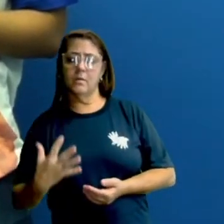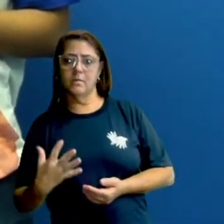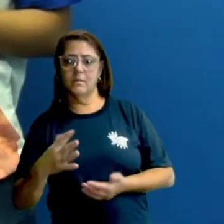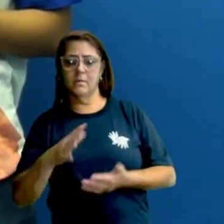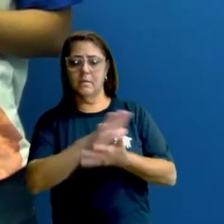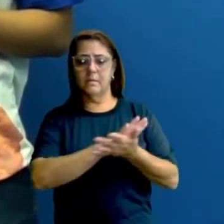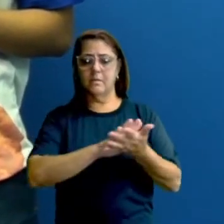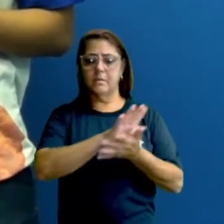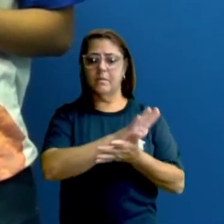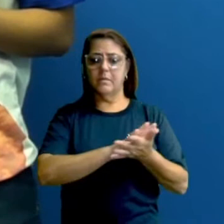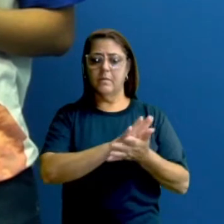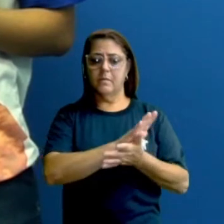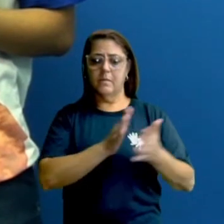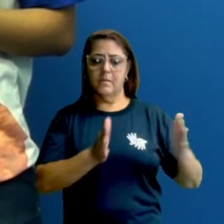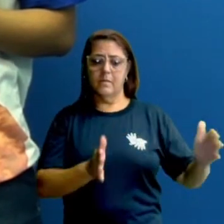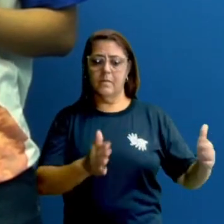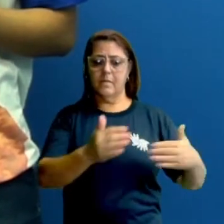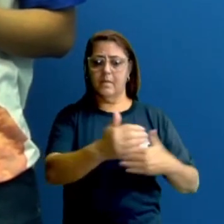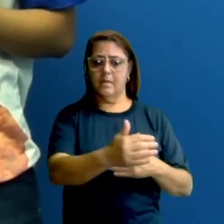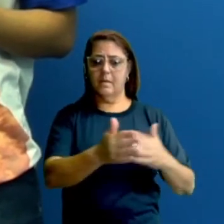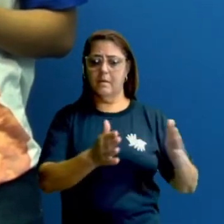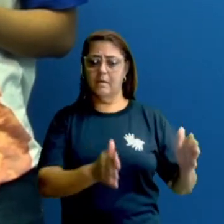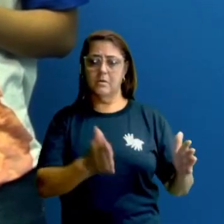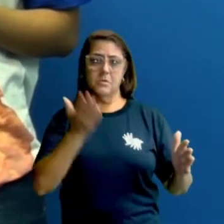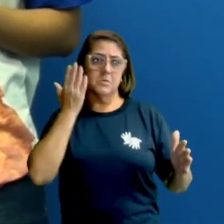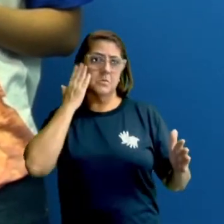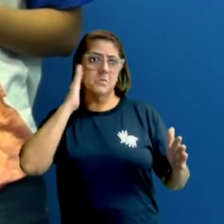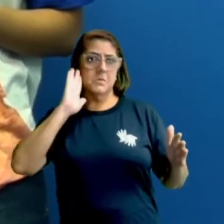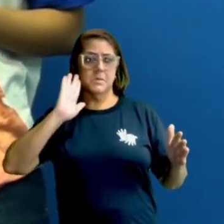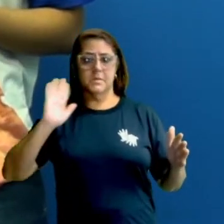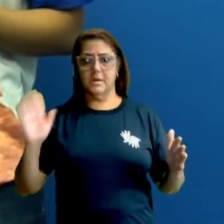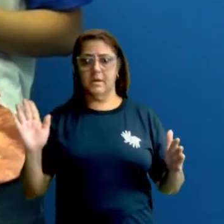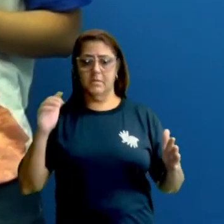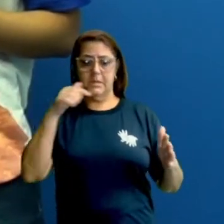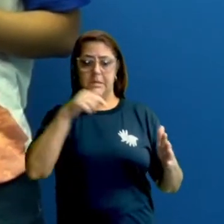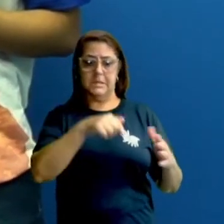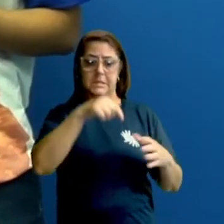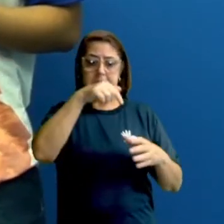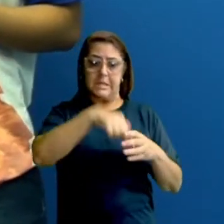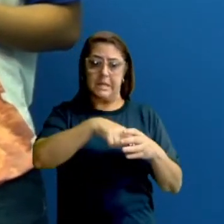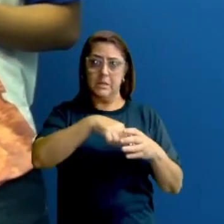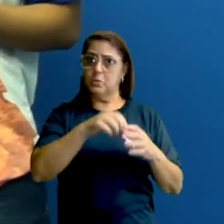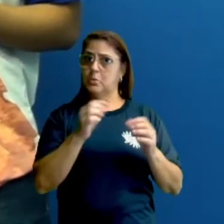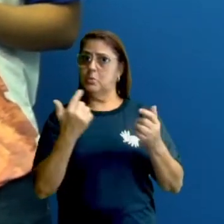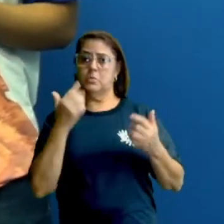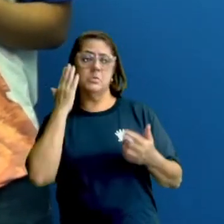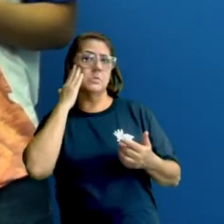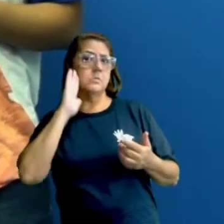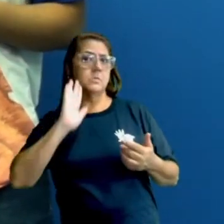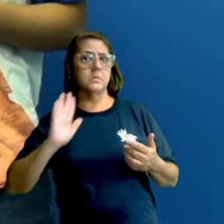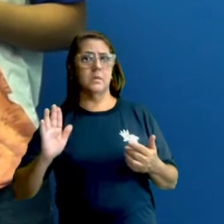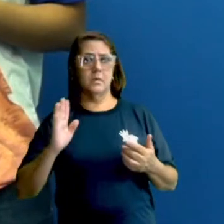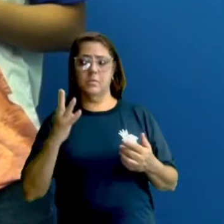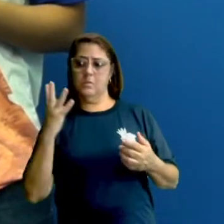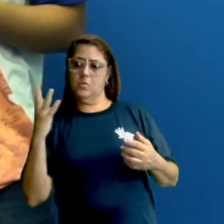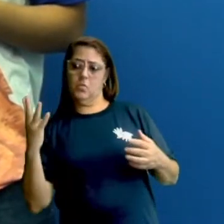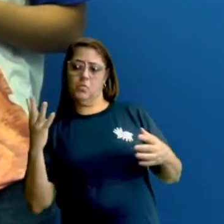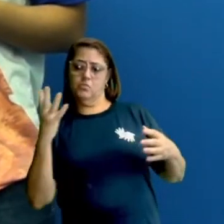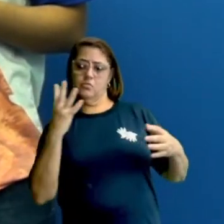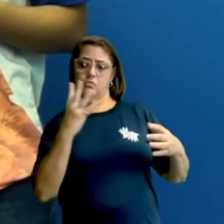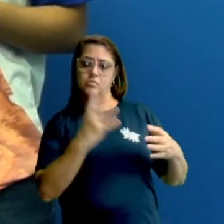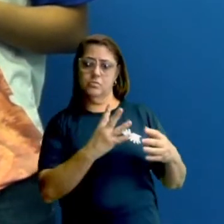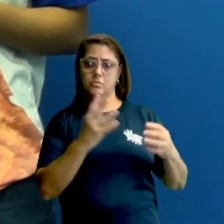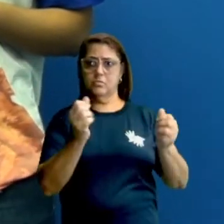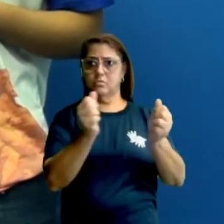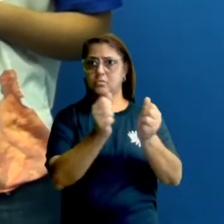de brigadeiros que tem na caixa, que a gente não sabe qual é, mais os 4 brigadeiros que ela ganhou